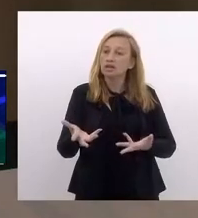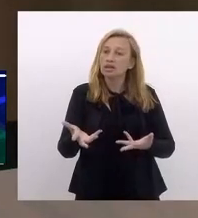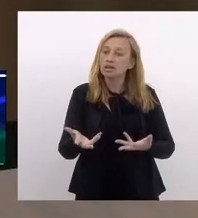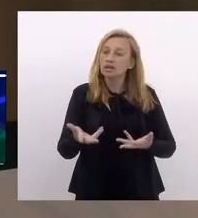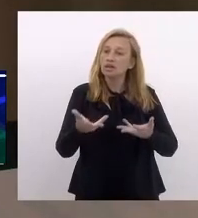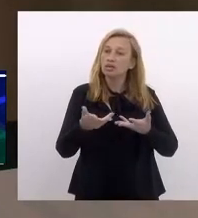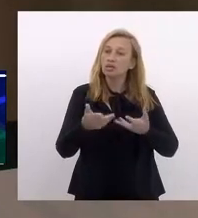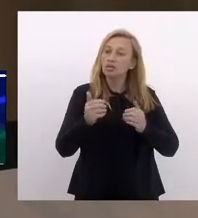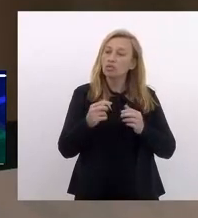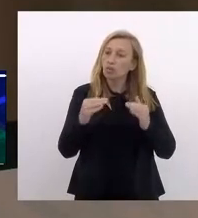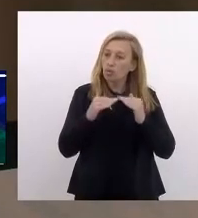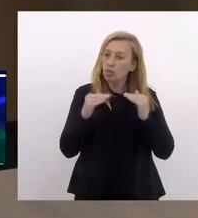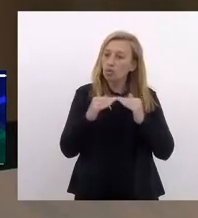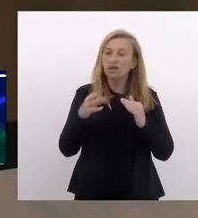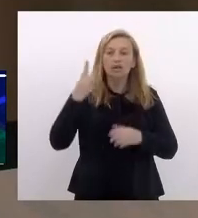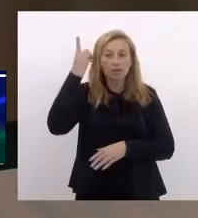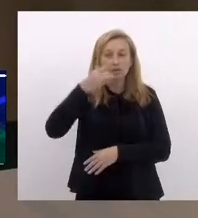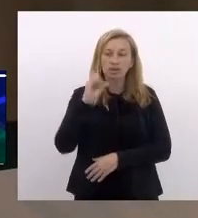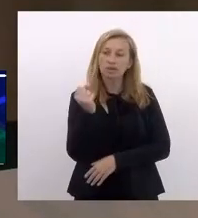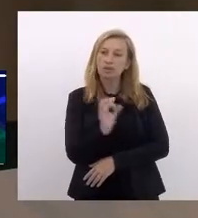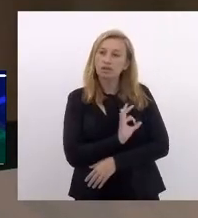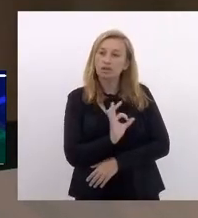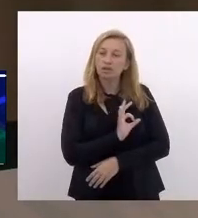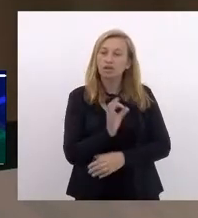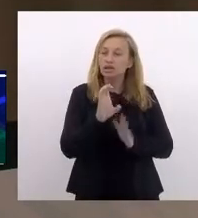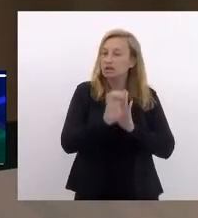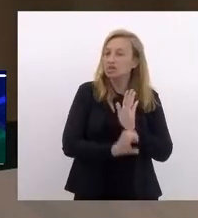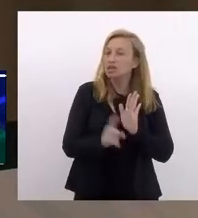Marta Rocha. As emendas não